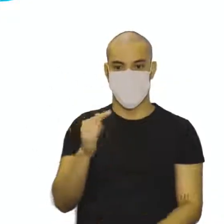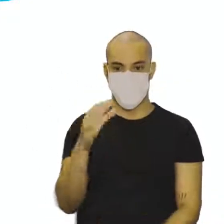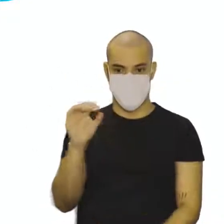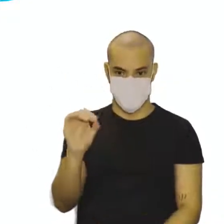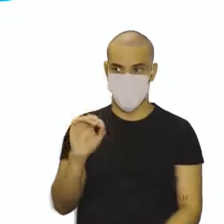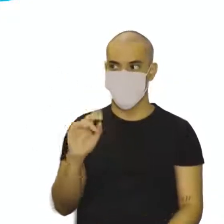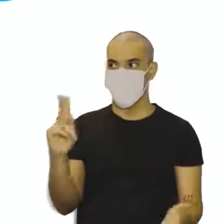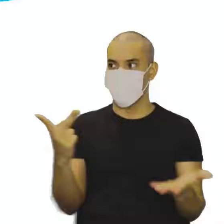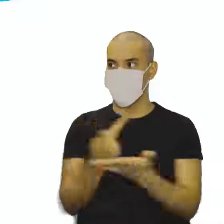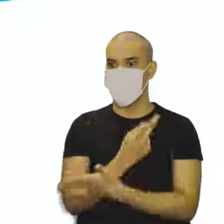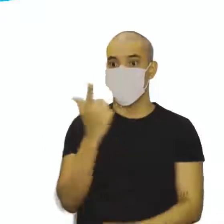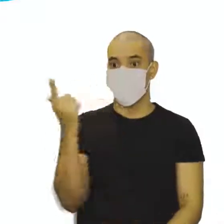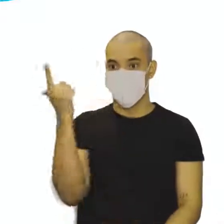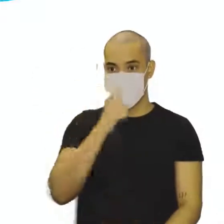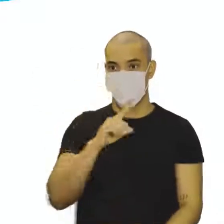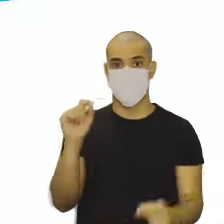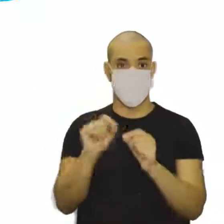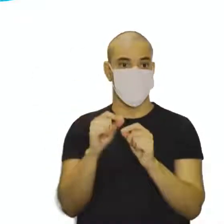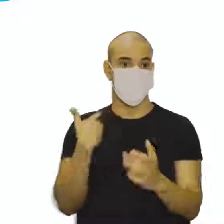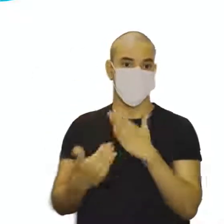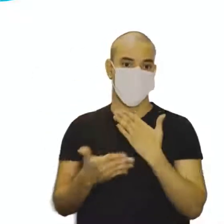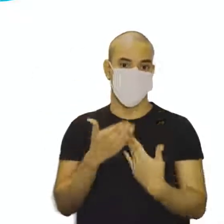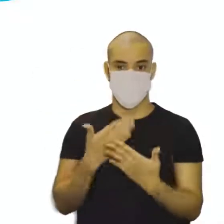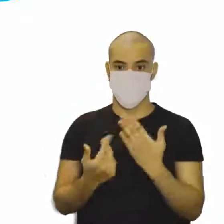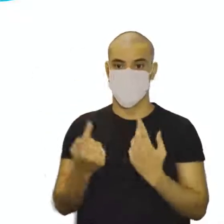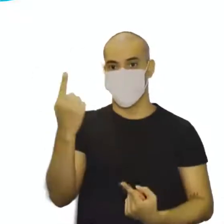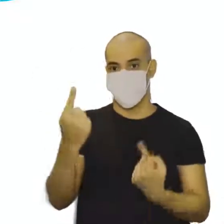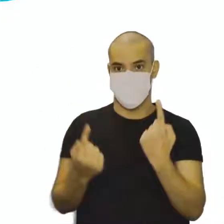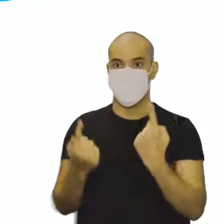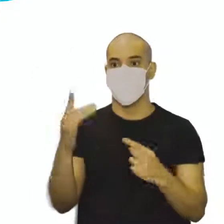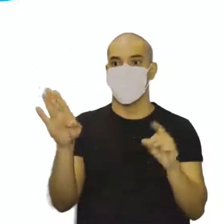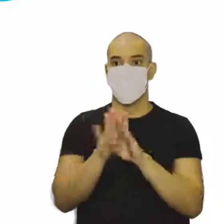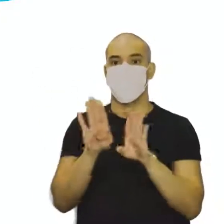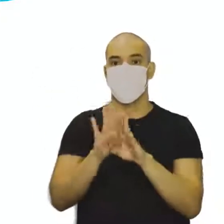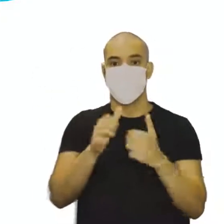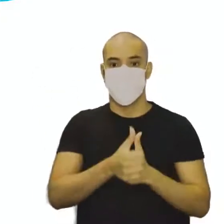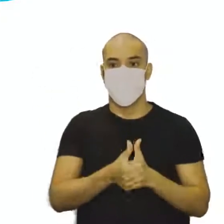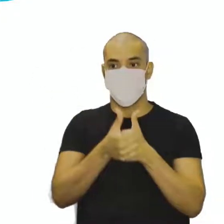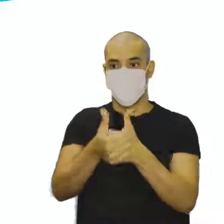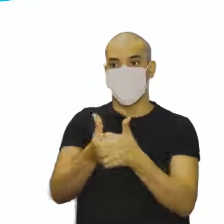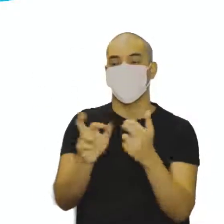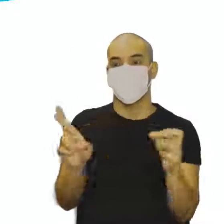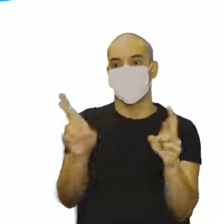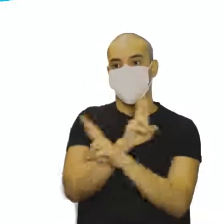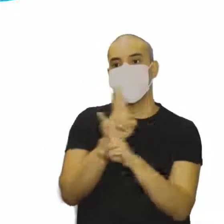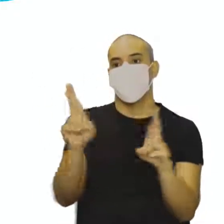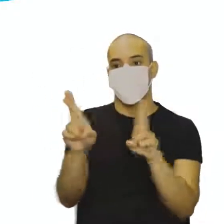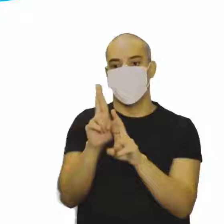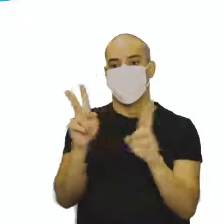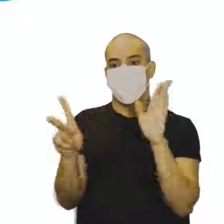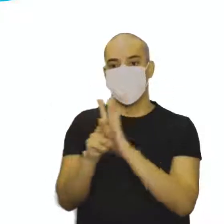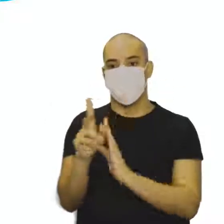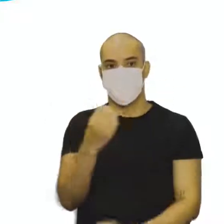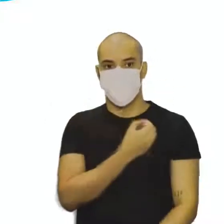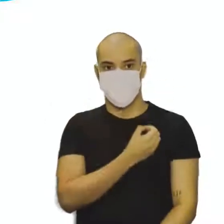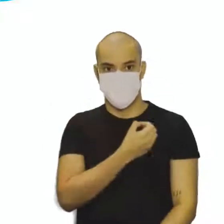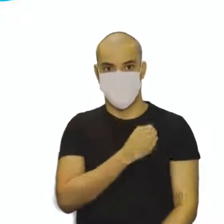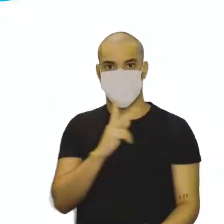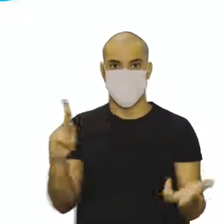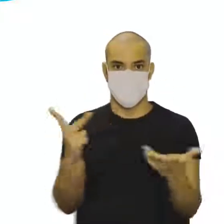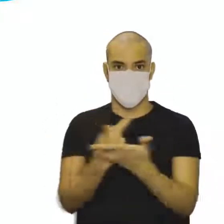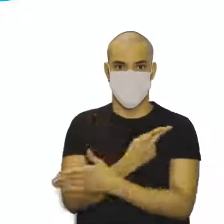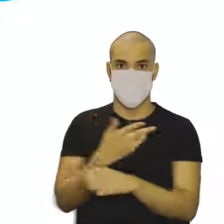e consegue fazer isso aí em corrente alternada. E isso de acordo com a relação do número de espiras